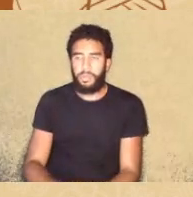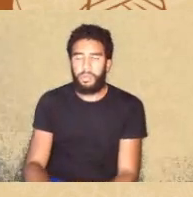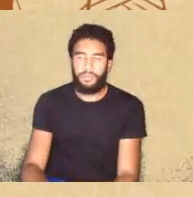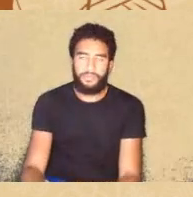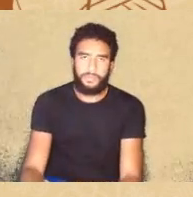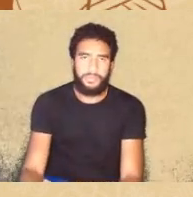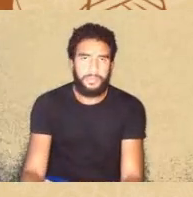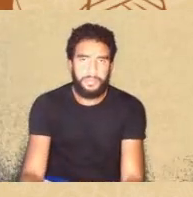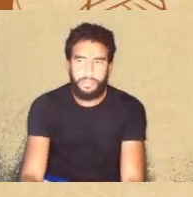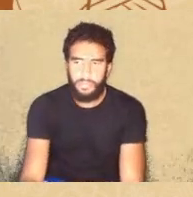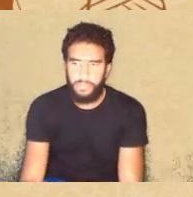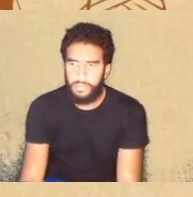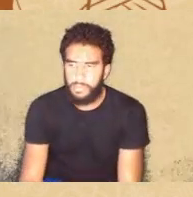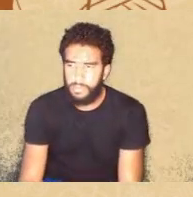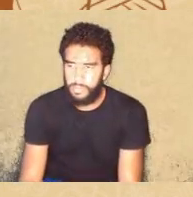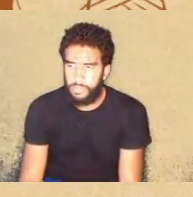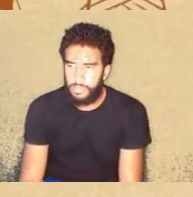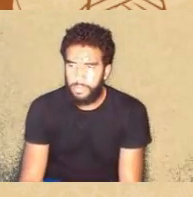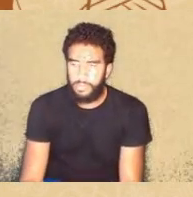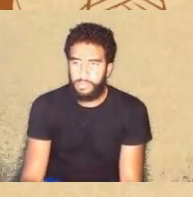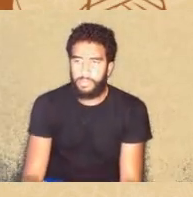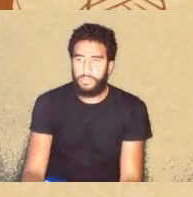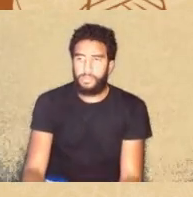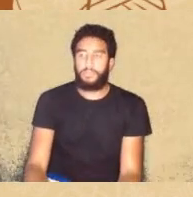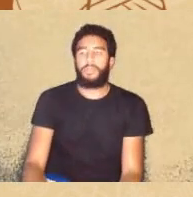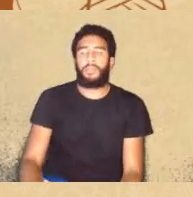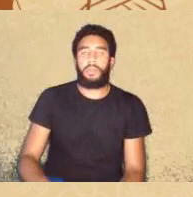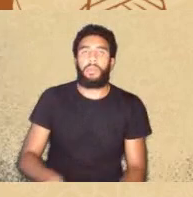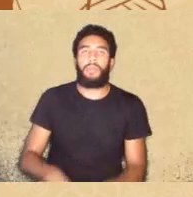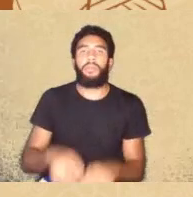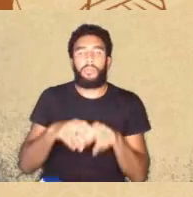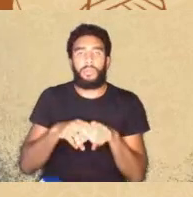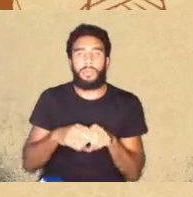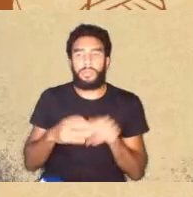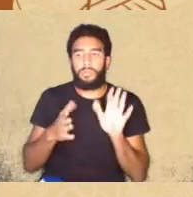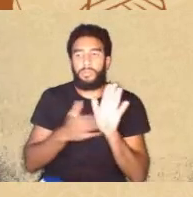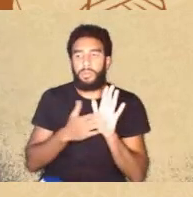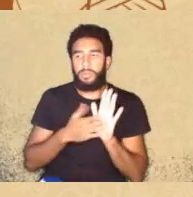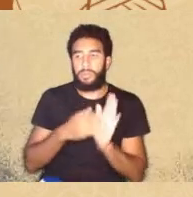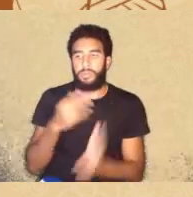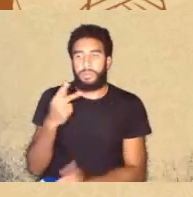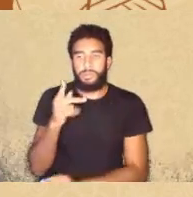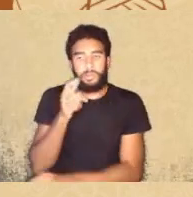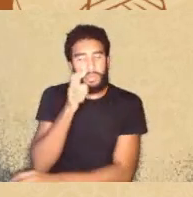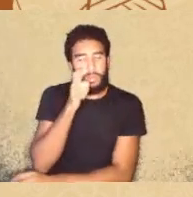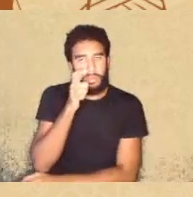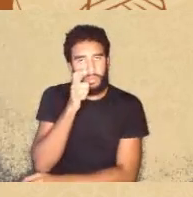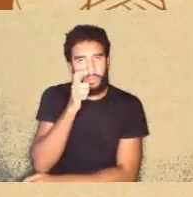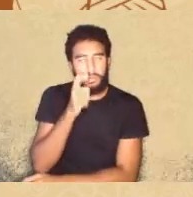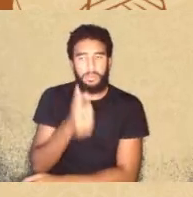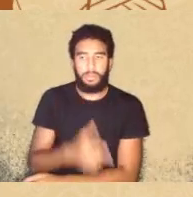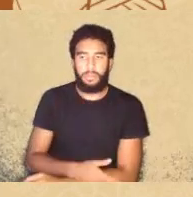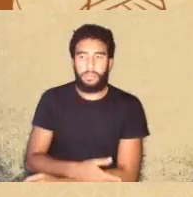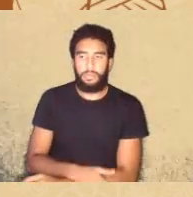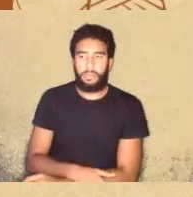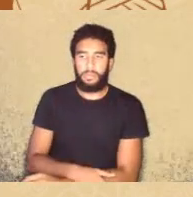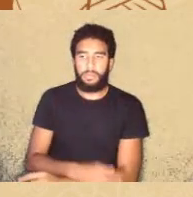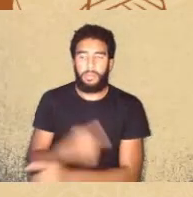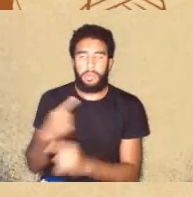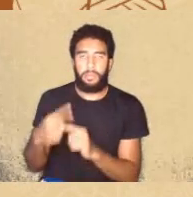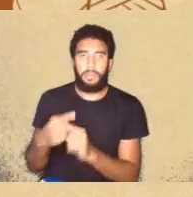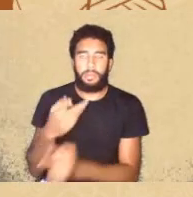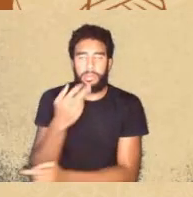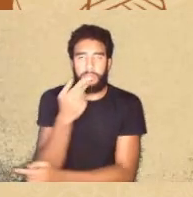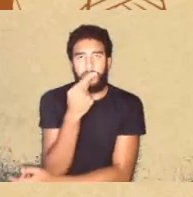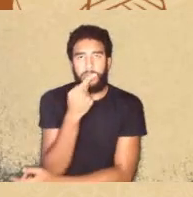É por isso que a sua proposta ela é interessante, né, Jaqueline? Porque achei interessante quando você disse que